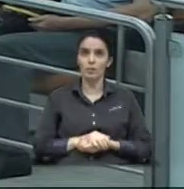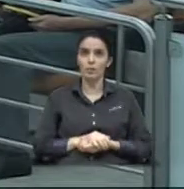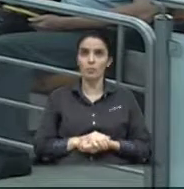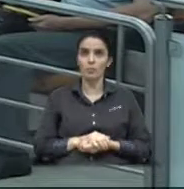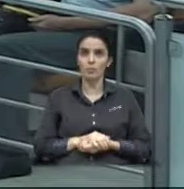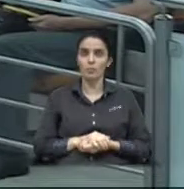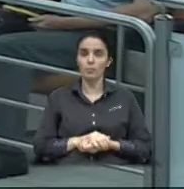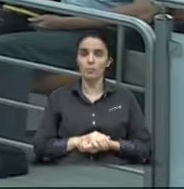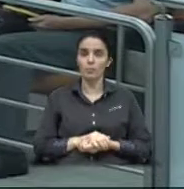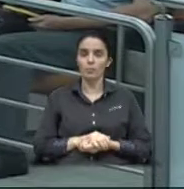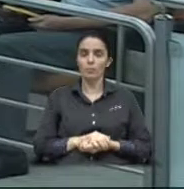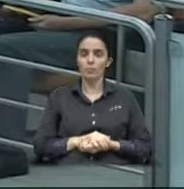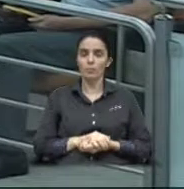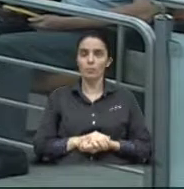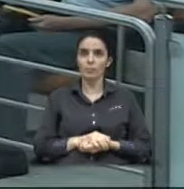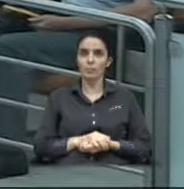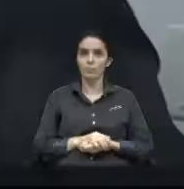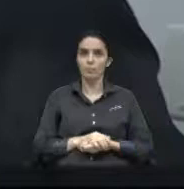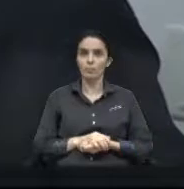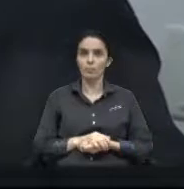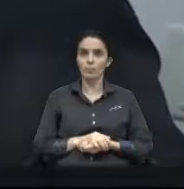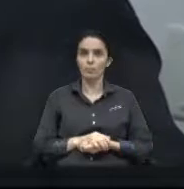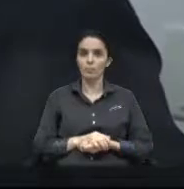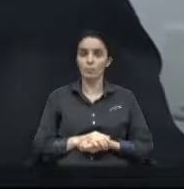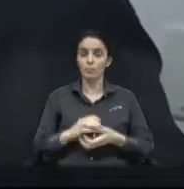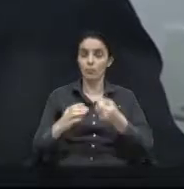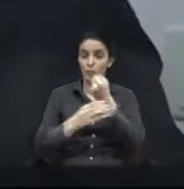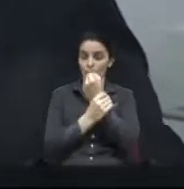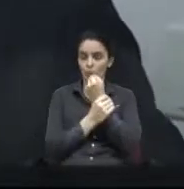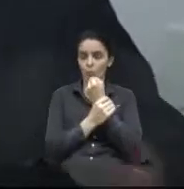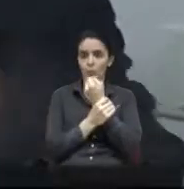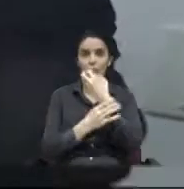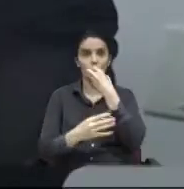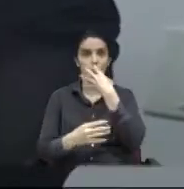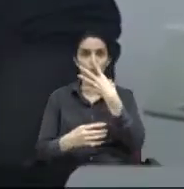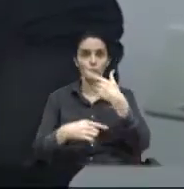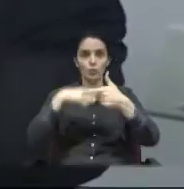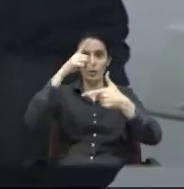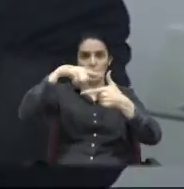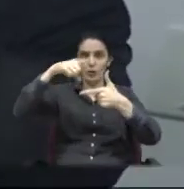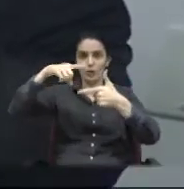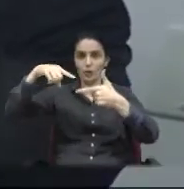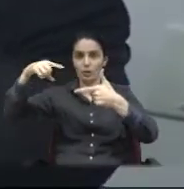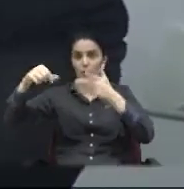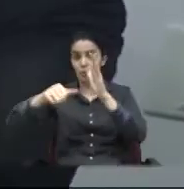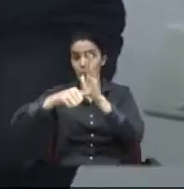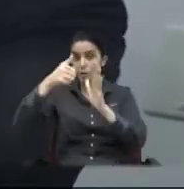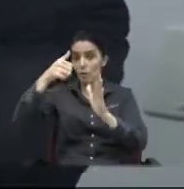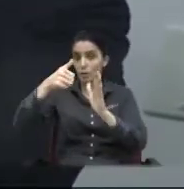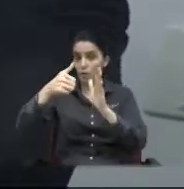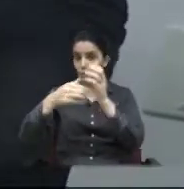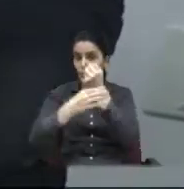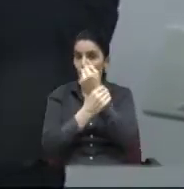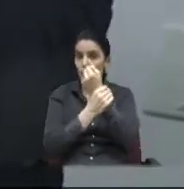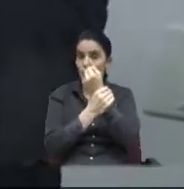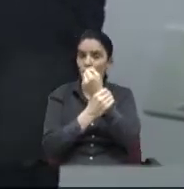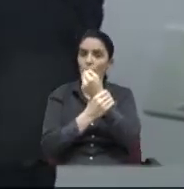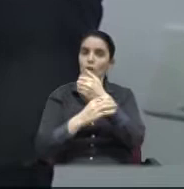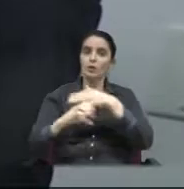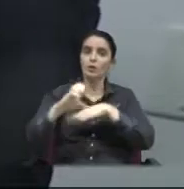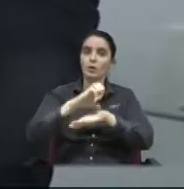de segurança com estatística em primeiro lugar do estado melhor